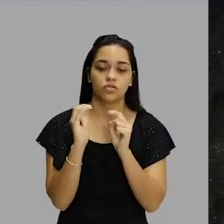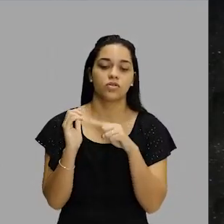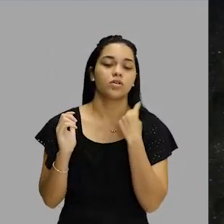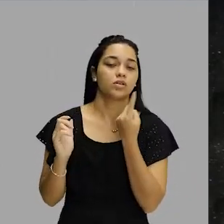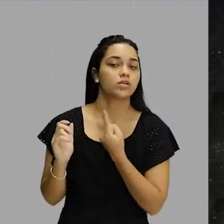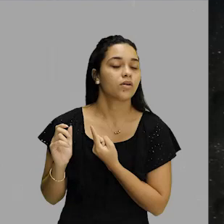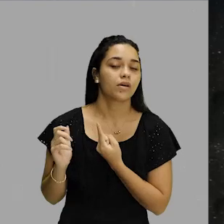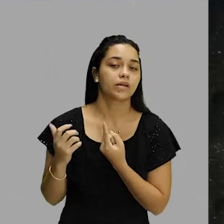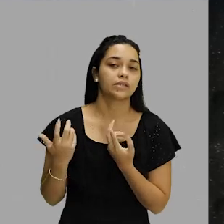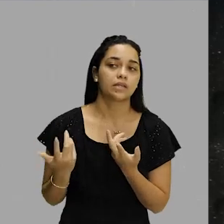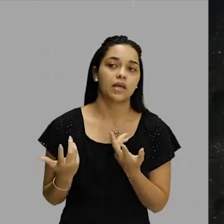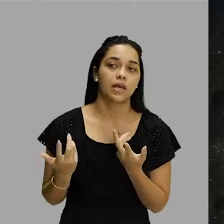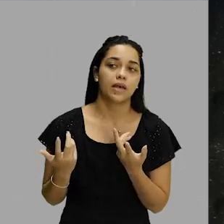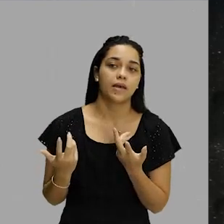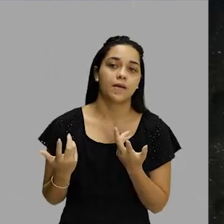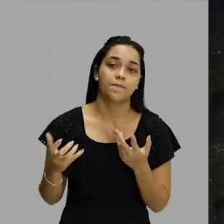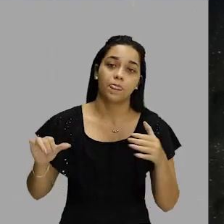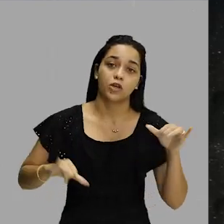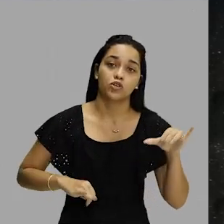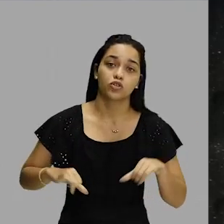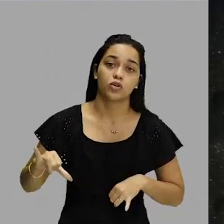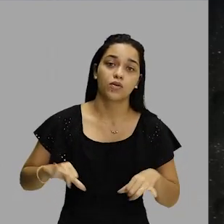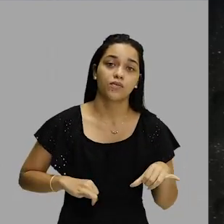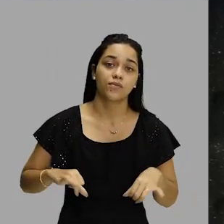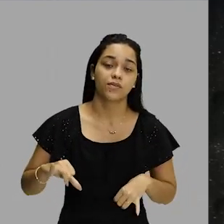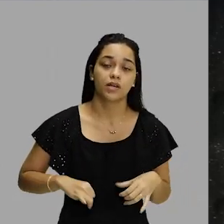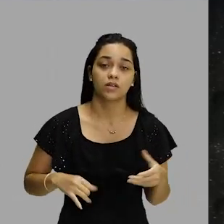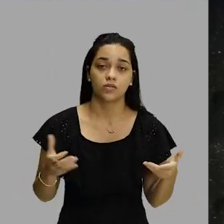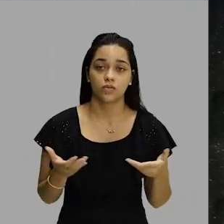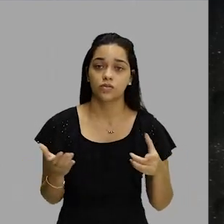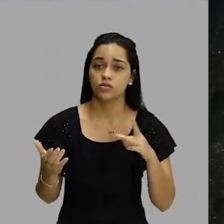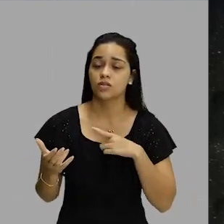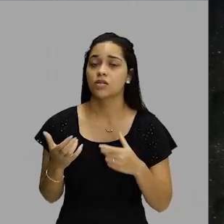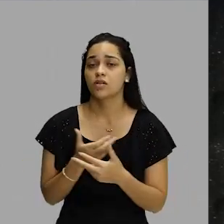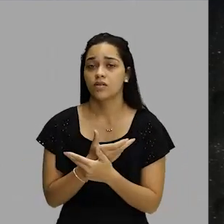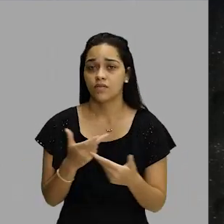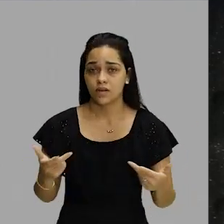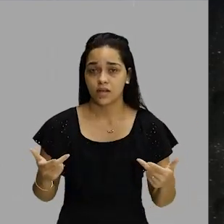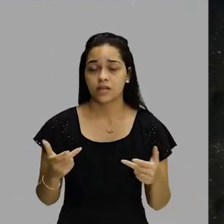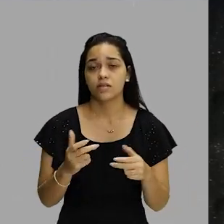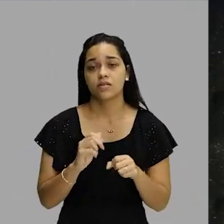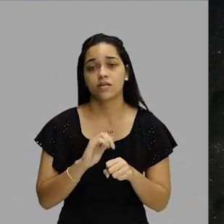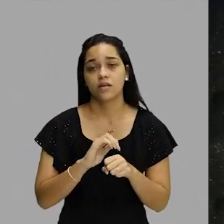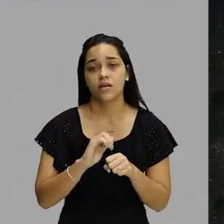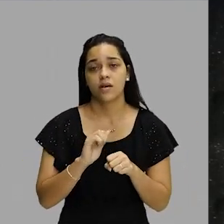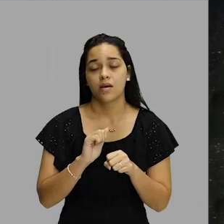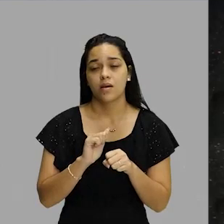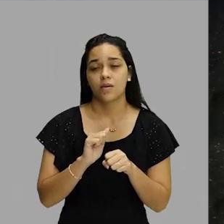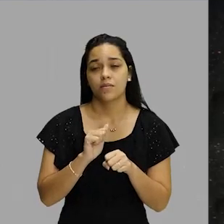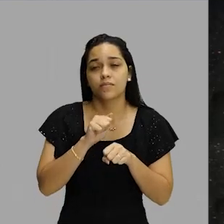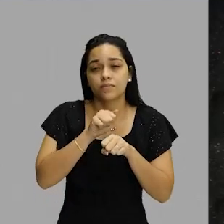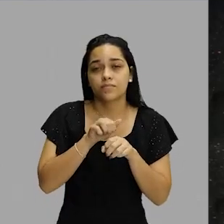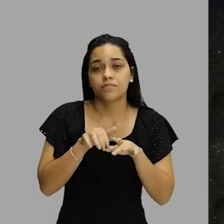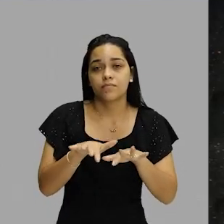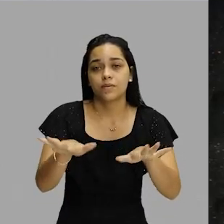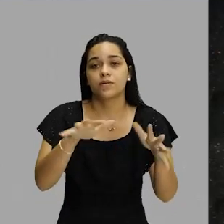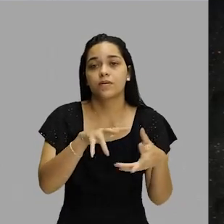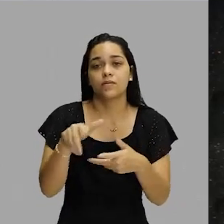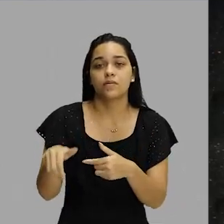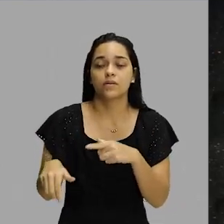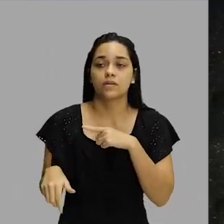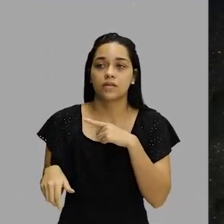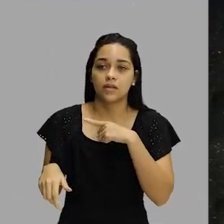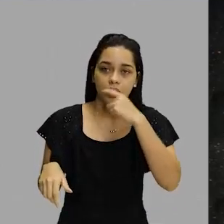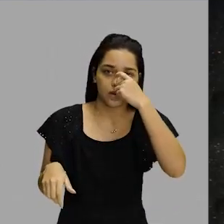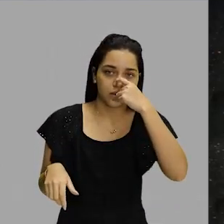estamos padecendo atualmente. Né? Tem várias pandemias. Nós tivemos, por exemplo, a pandemia